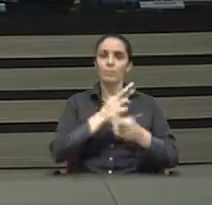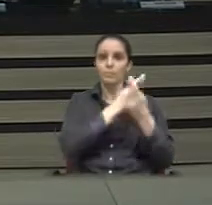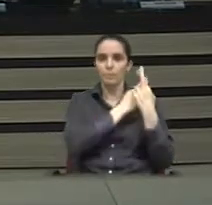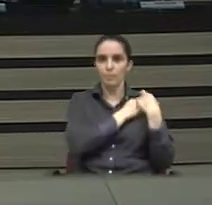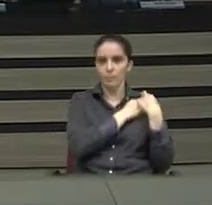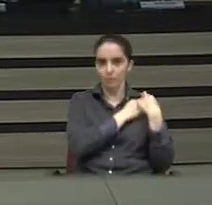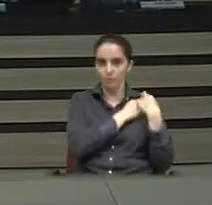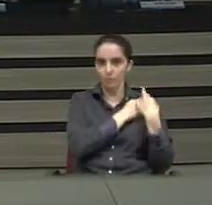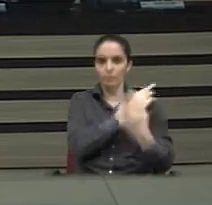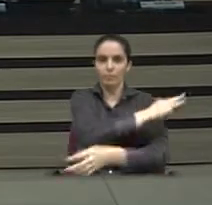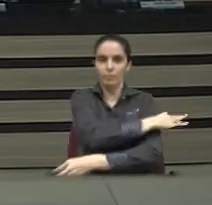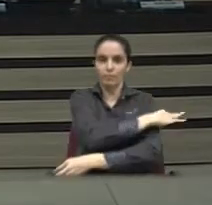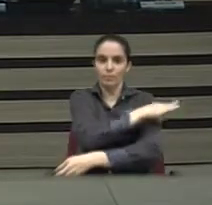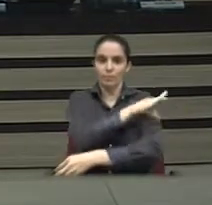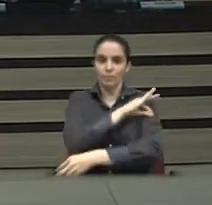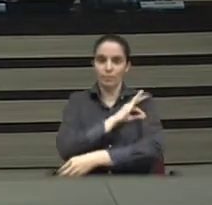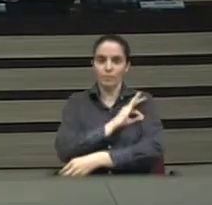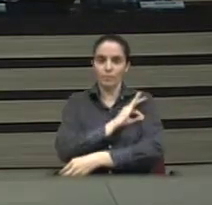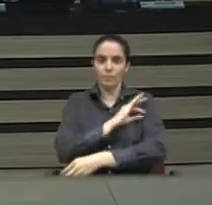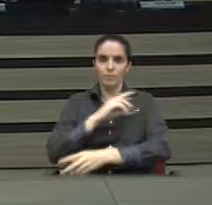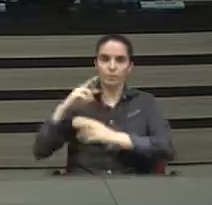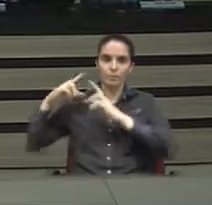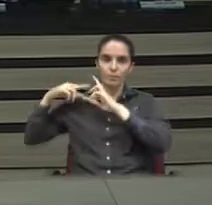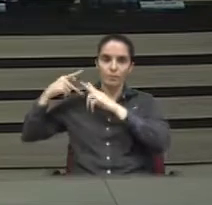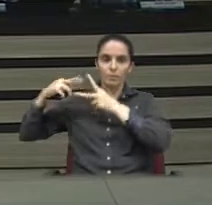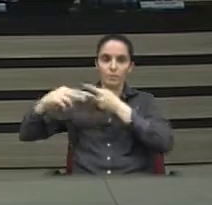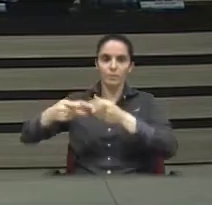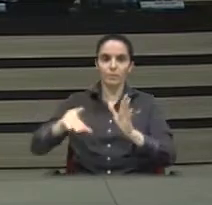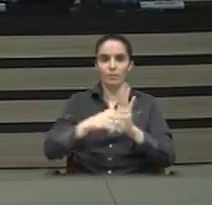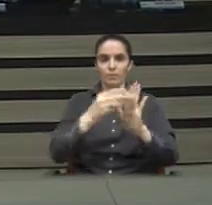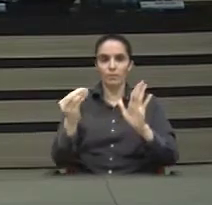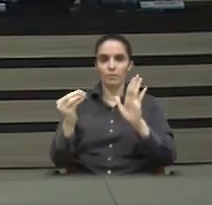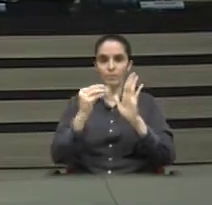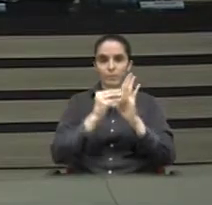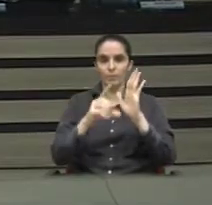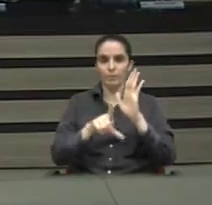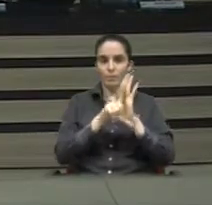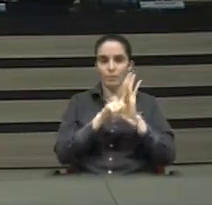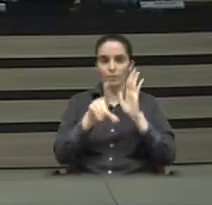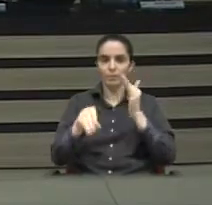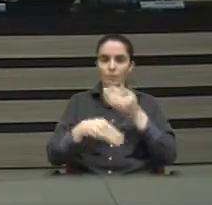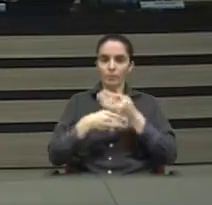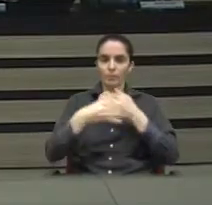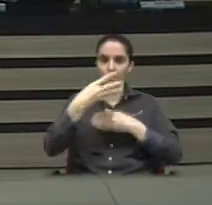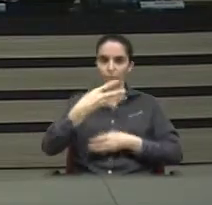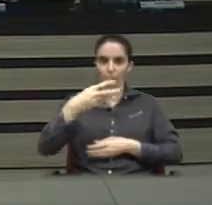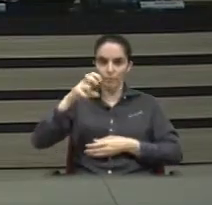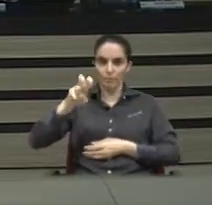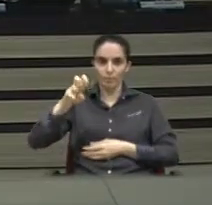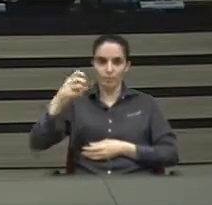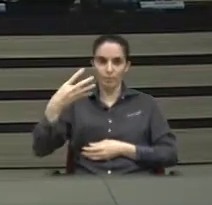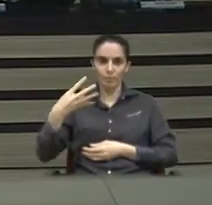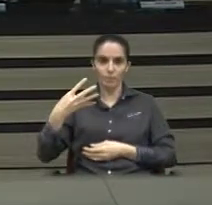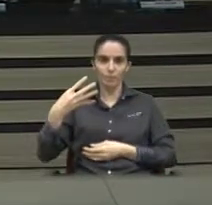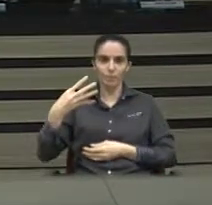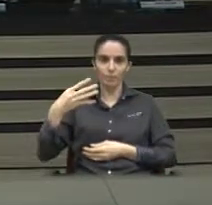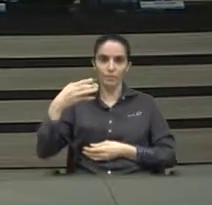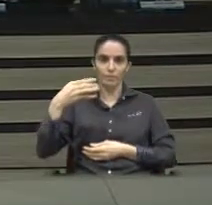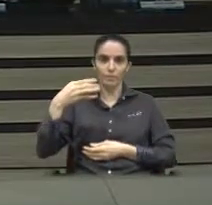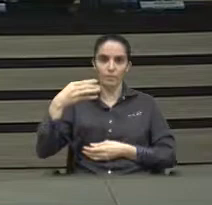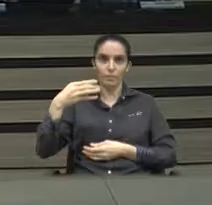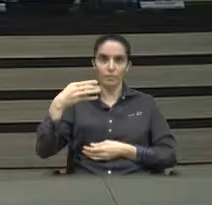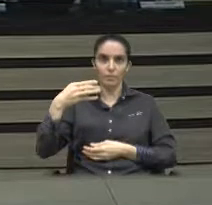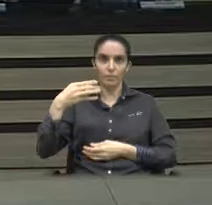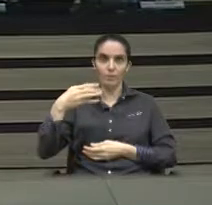31/2017, de autoria do excelentíssimo prefeito municipal, que altera dispositivos da lei complementar número 454. É